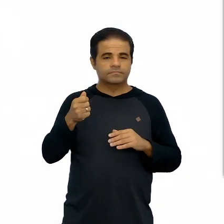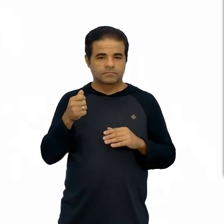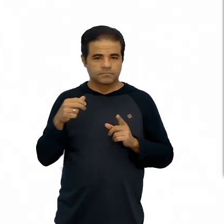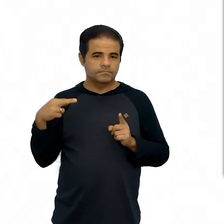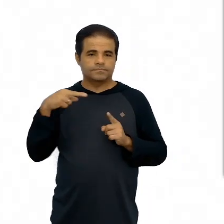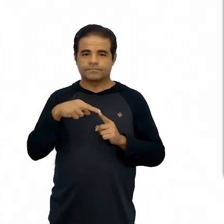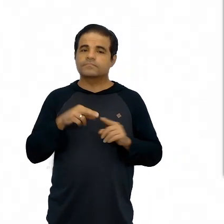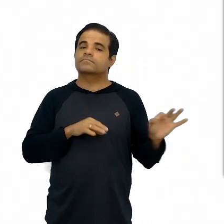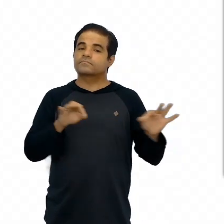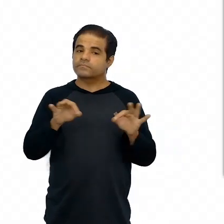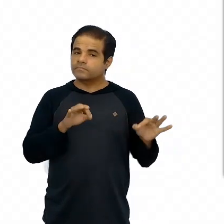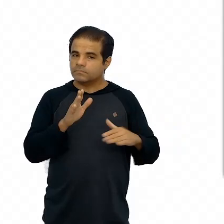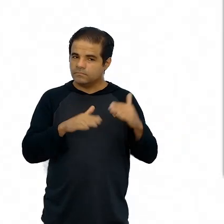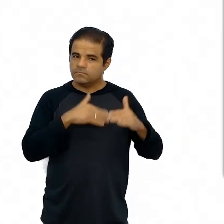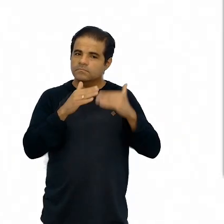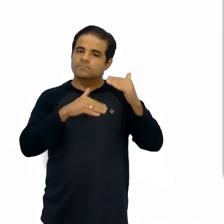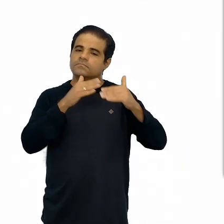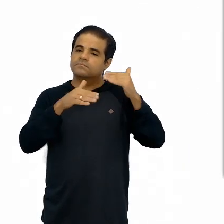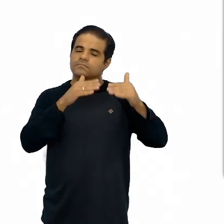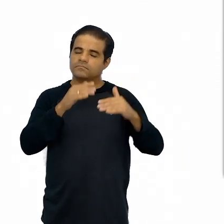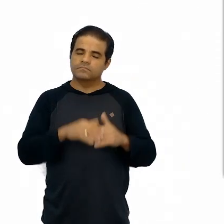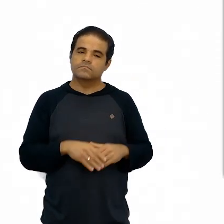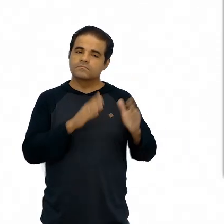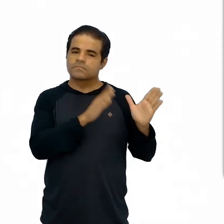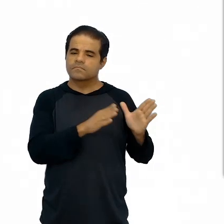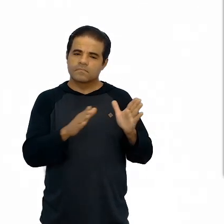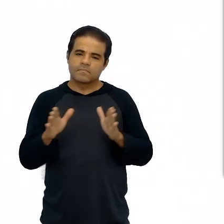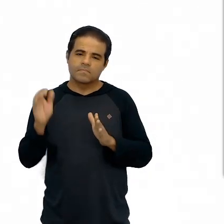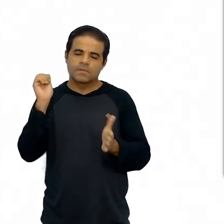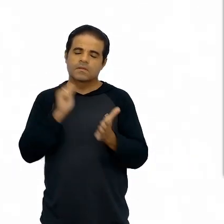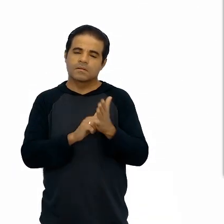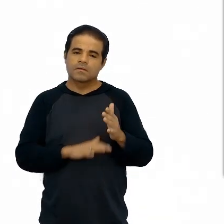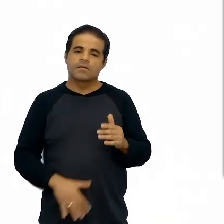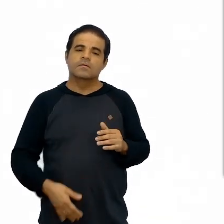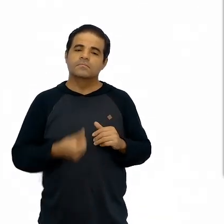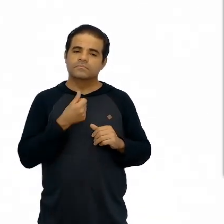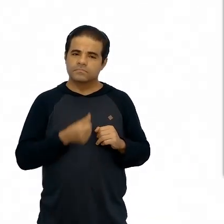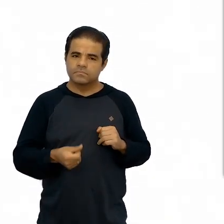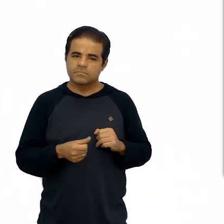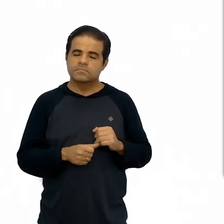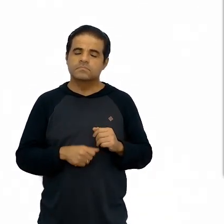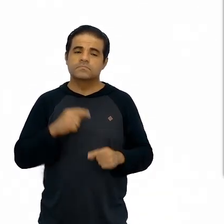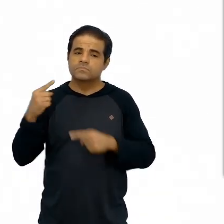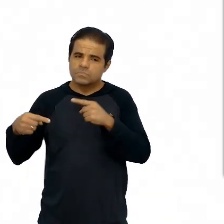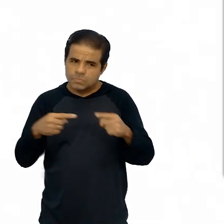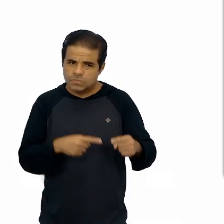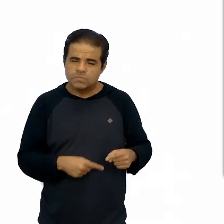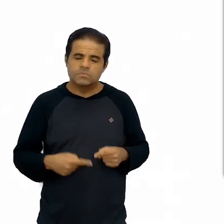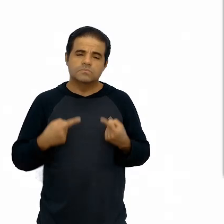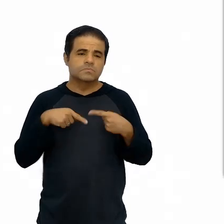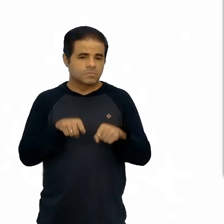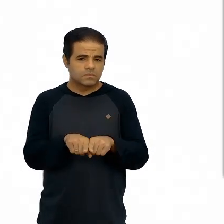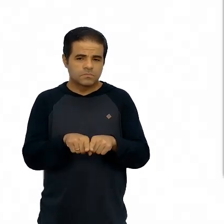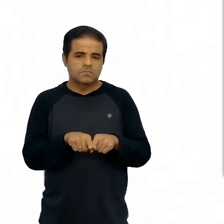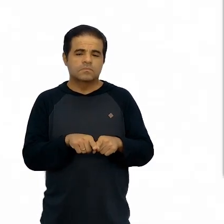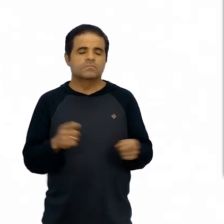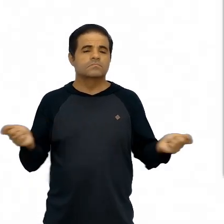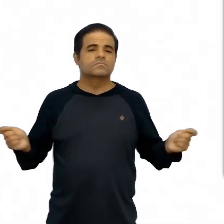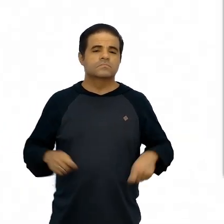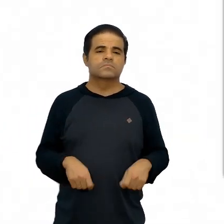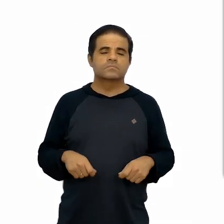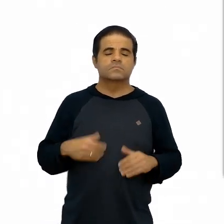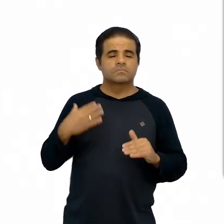ao planejamento do desenvolvimento da sequência de atividade 6. Discuta, né, com seus pares os